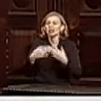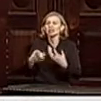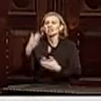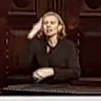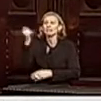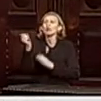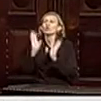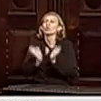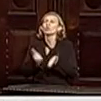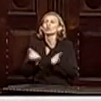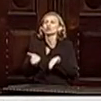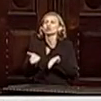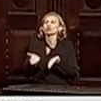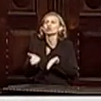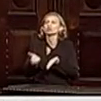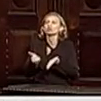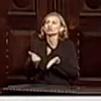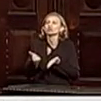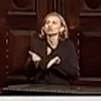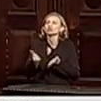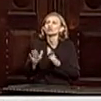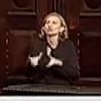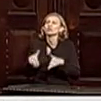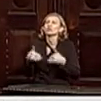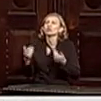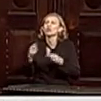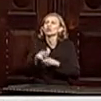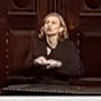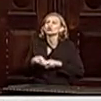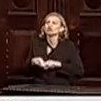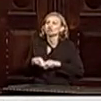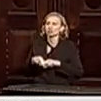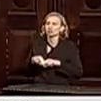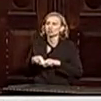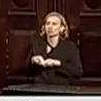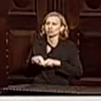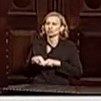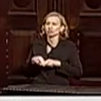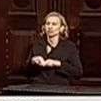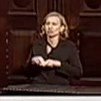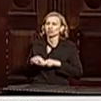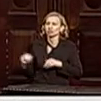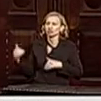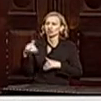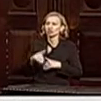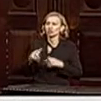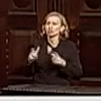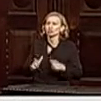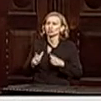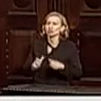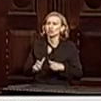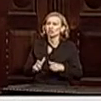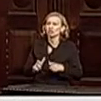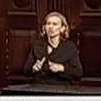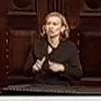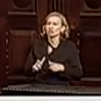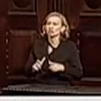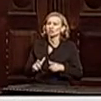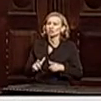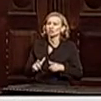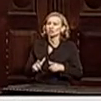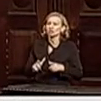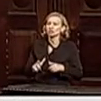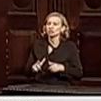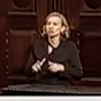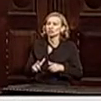hoje, qual foi a decisão que chegou aqui nessa casa e o que diz a Procuradoria da Casa e qual será ou